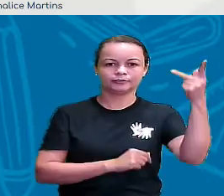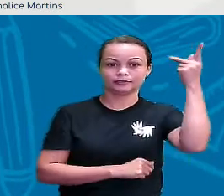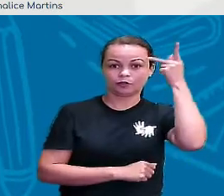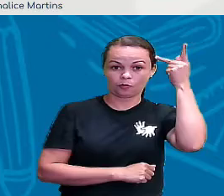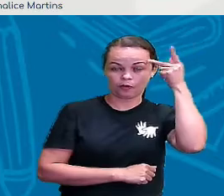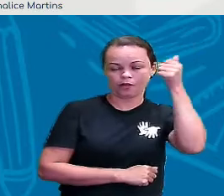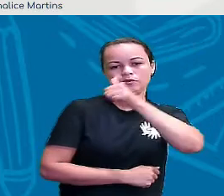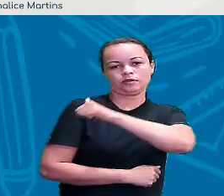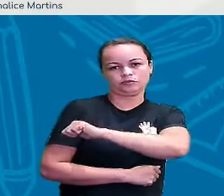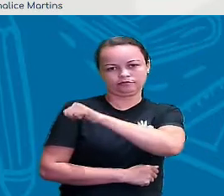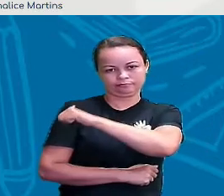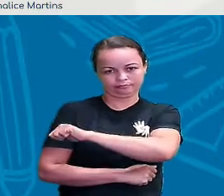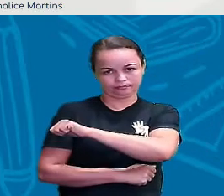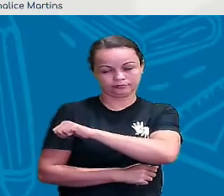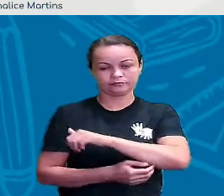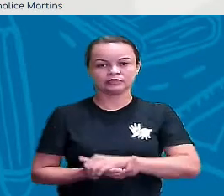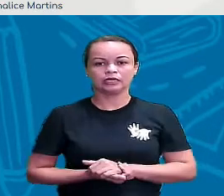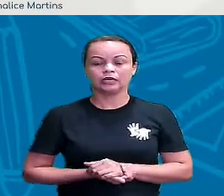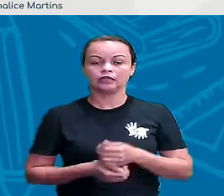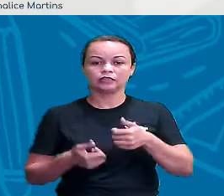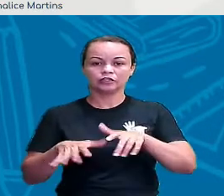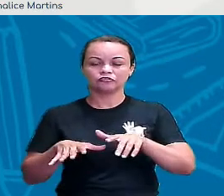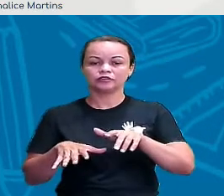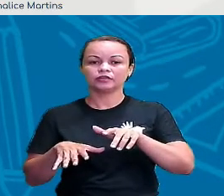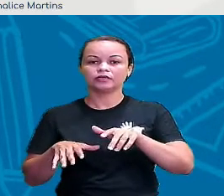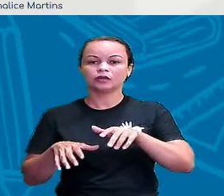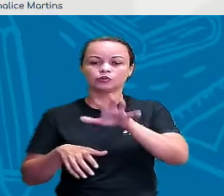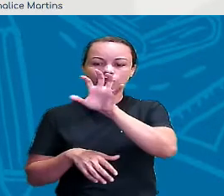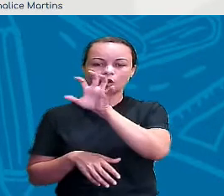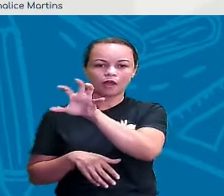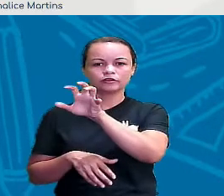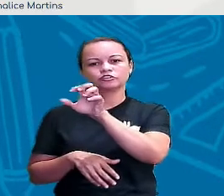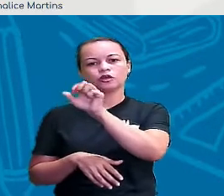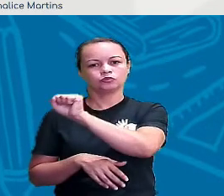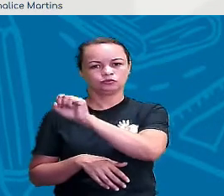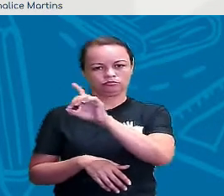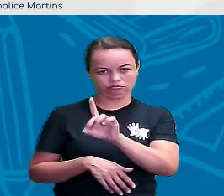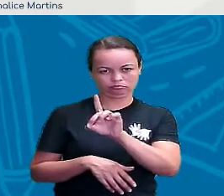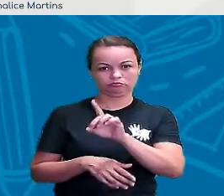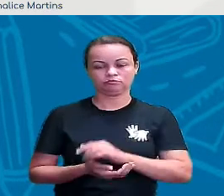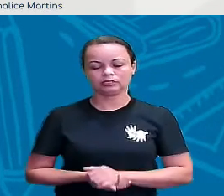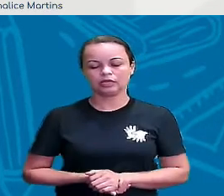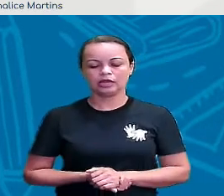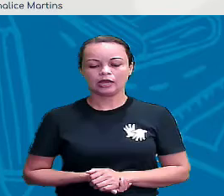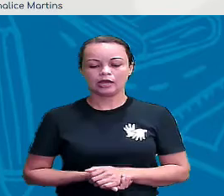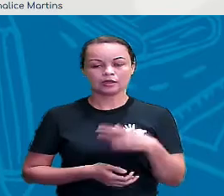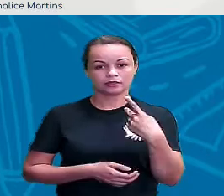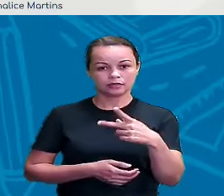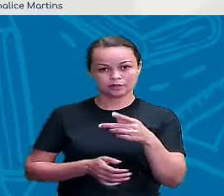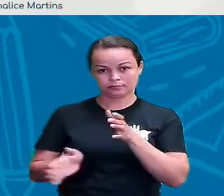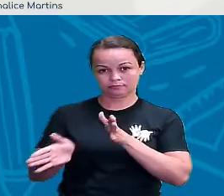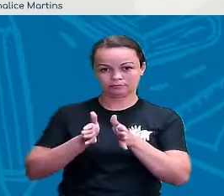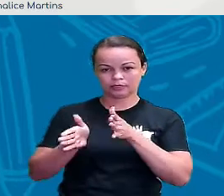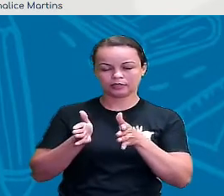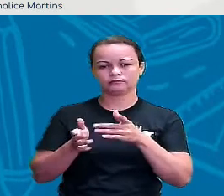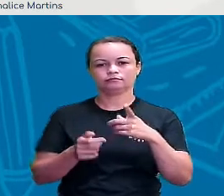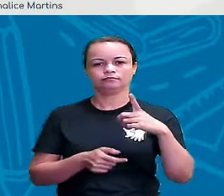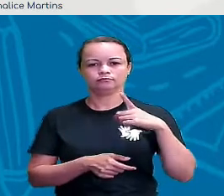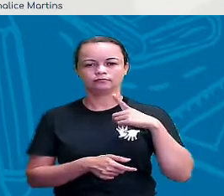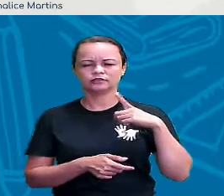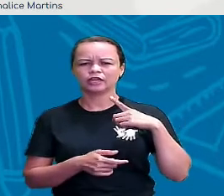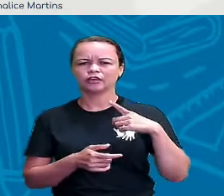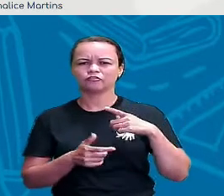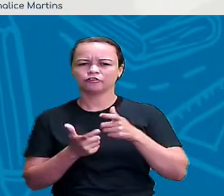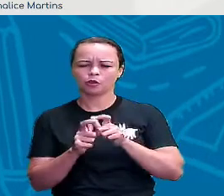Paulo e no Rio de Janeiro, que ficam na região sudeste, né? Então, nesse período, houve um